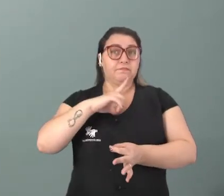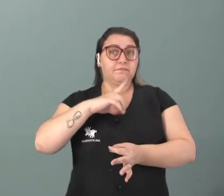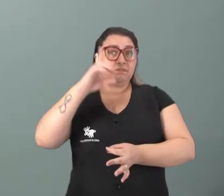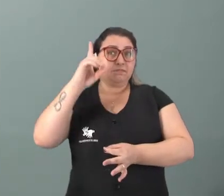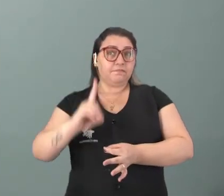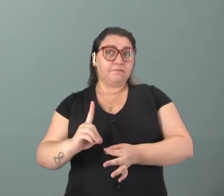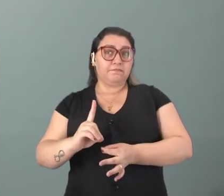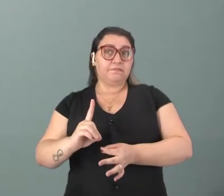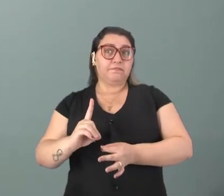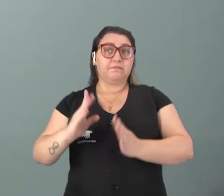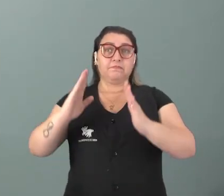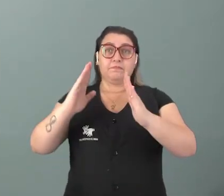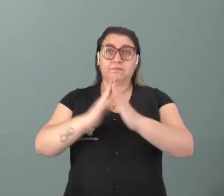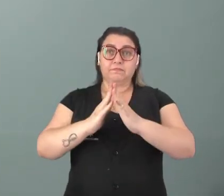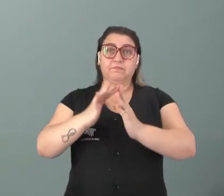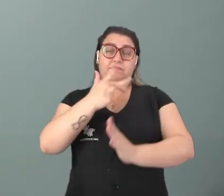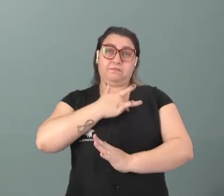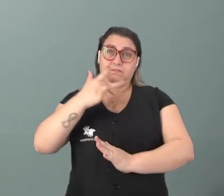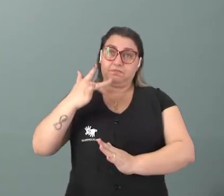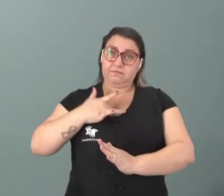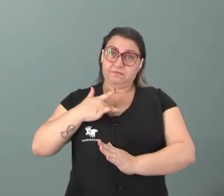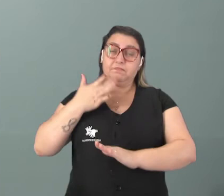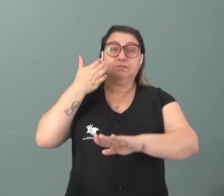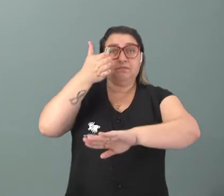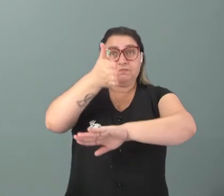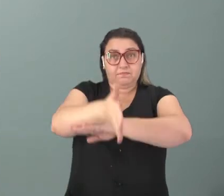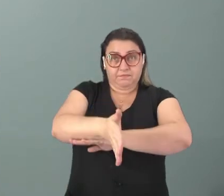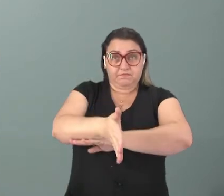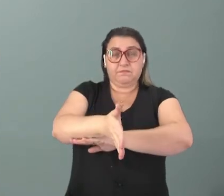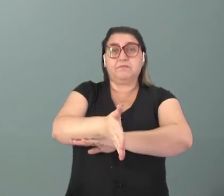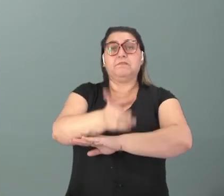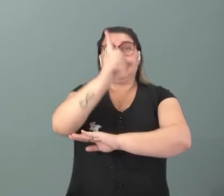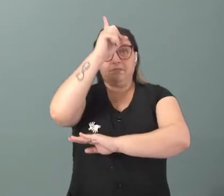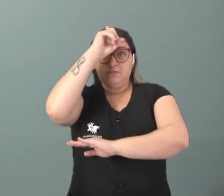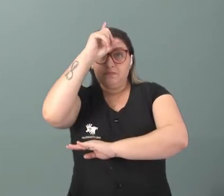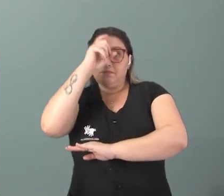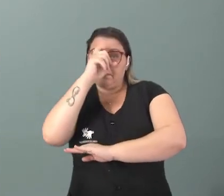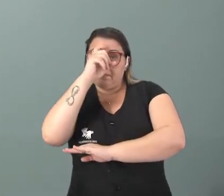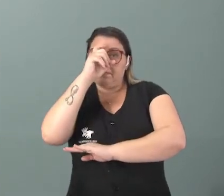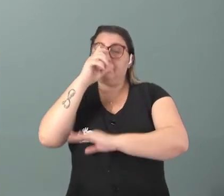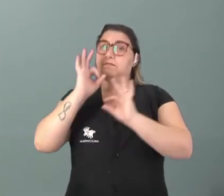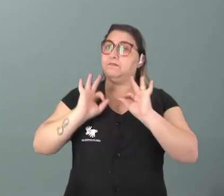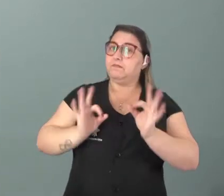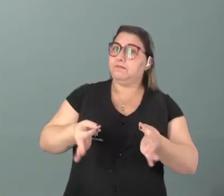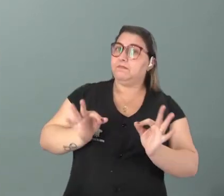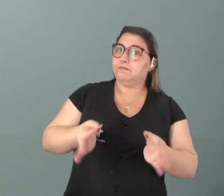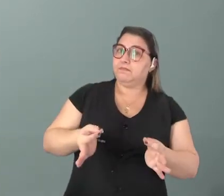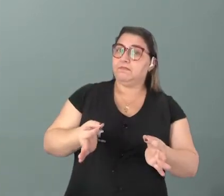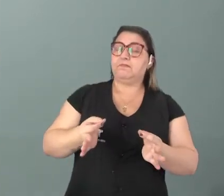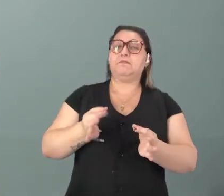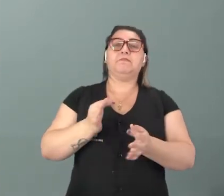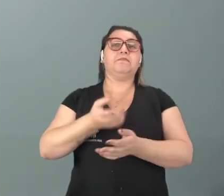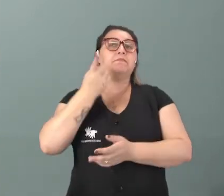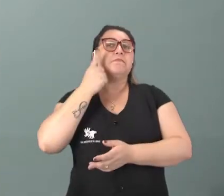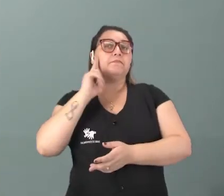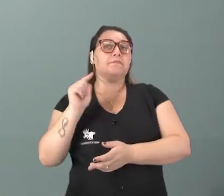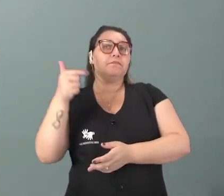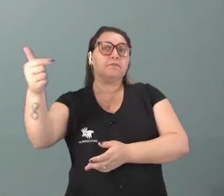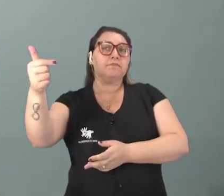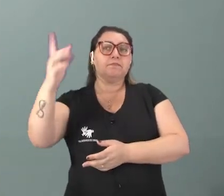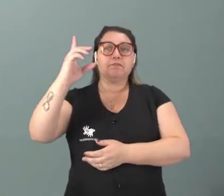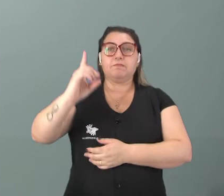num posto e receber atendimento, em um hospital, certinho? Vamos ver outro